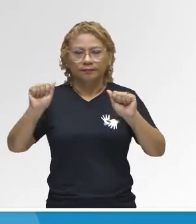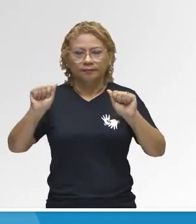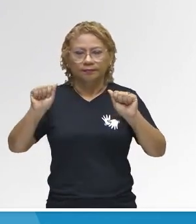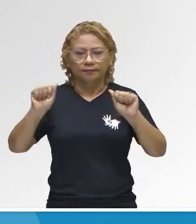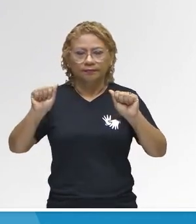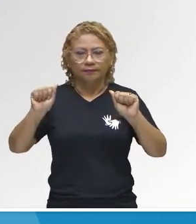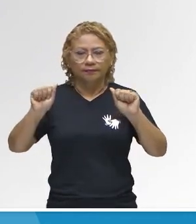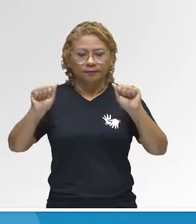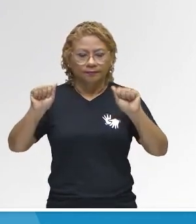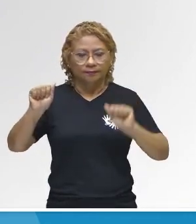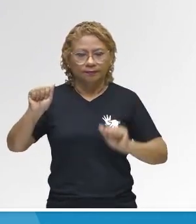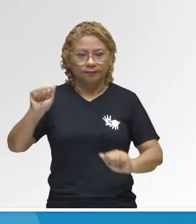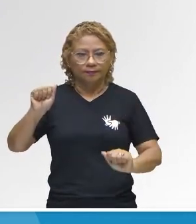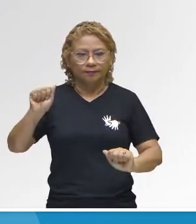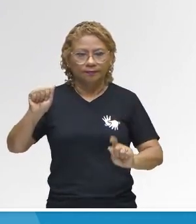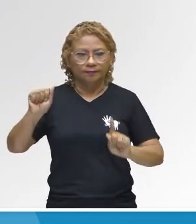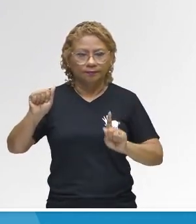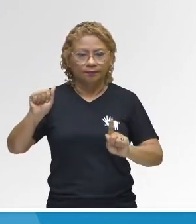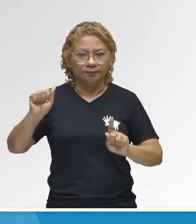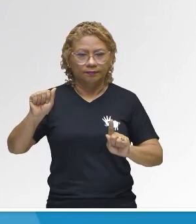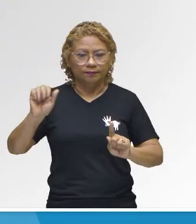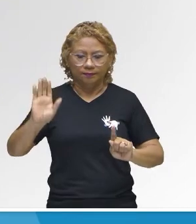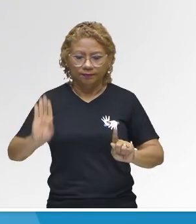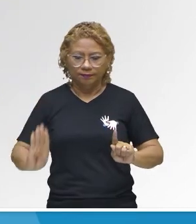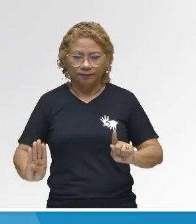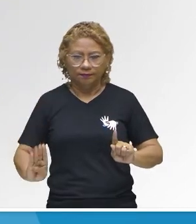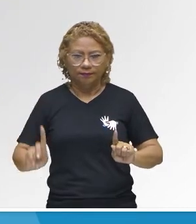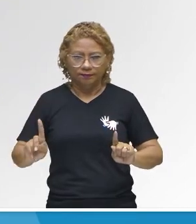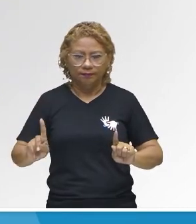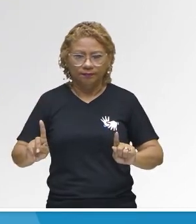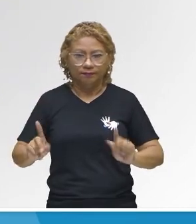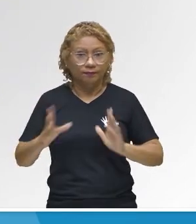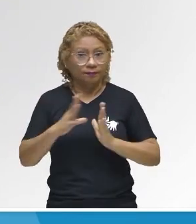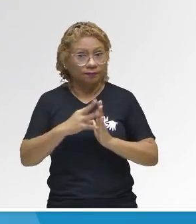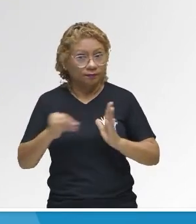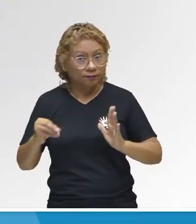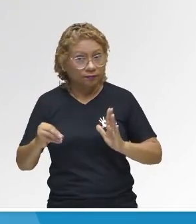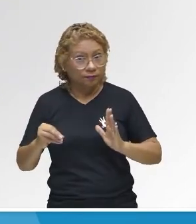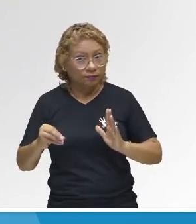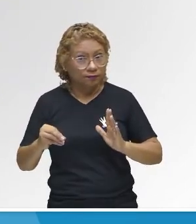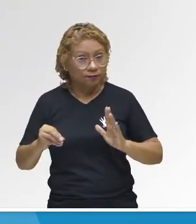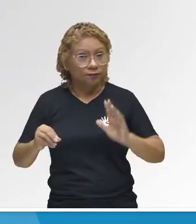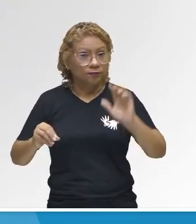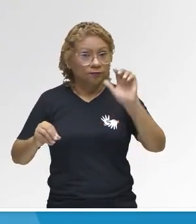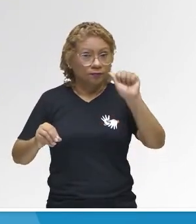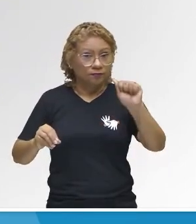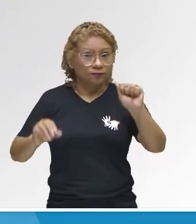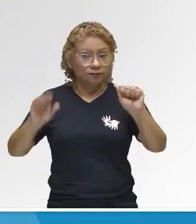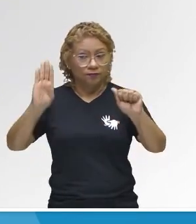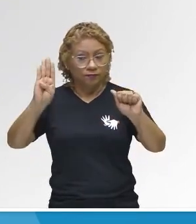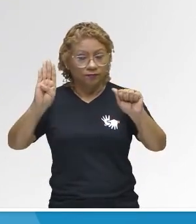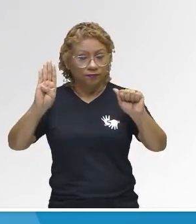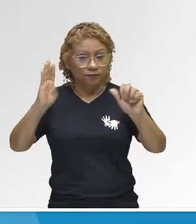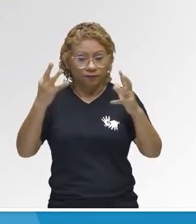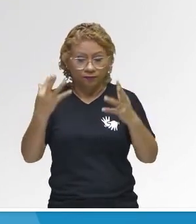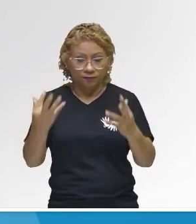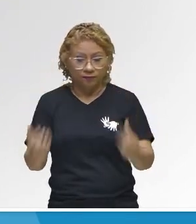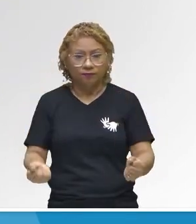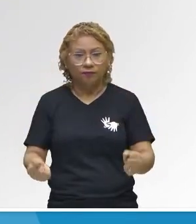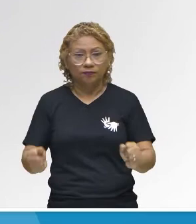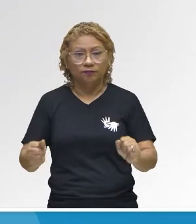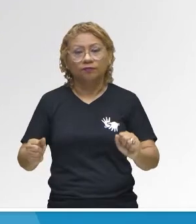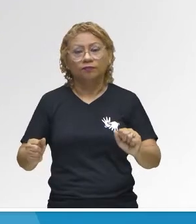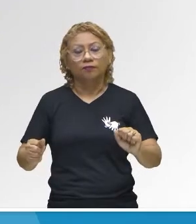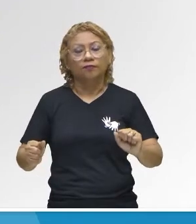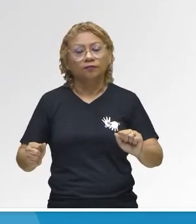ser a projeção dessa reta. Então é importante a gente ficar atento para essas nomenclaturas, porque quando a gente for fazer o